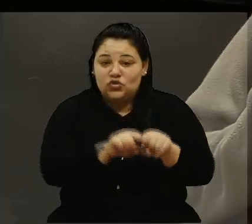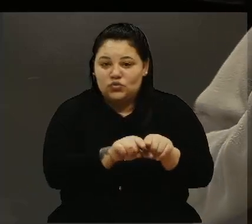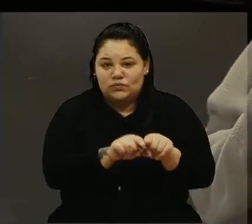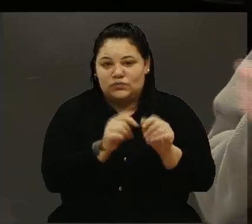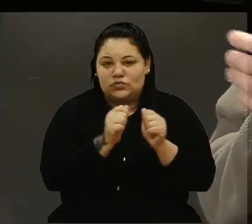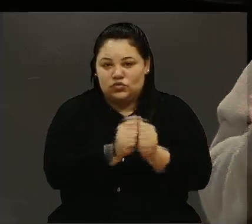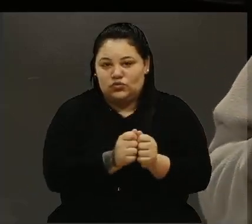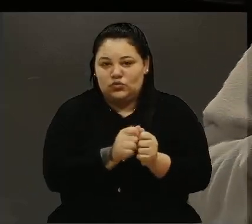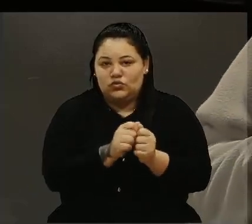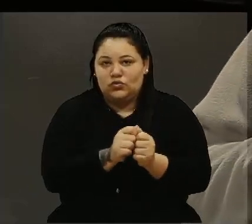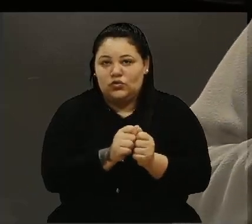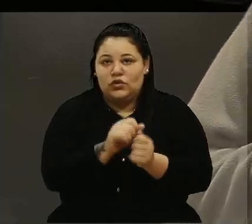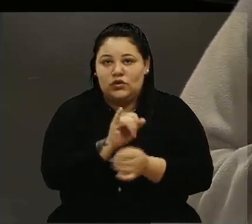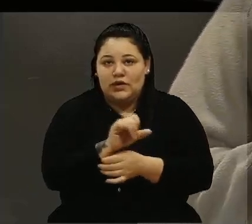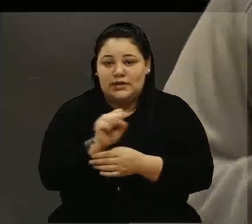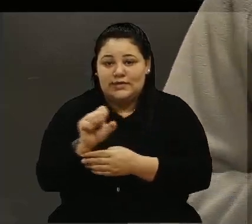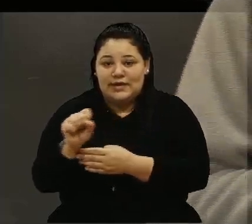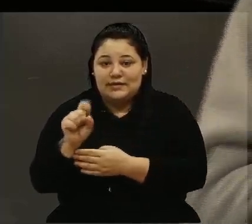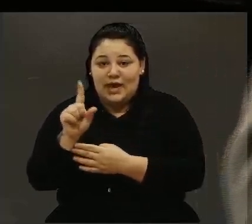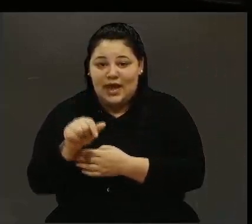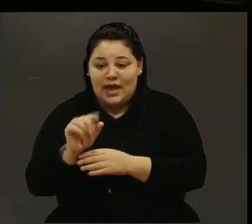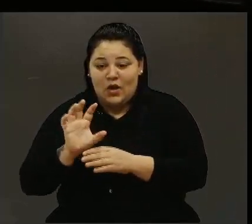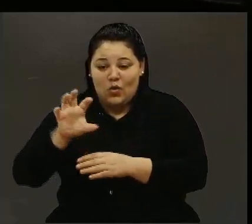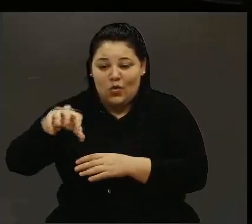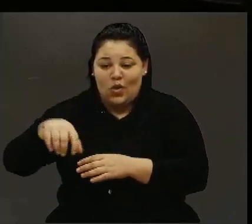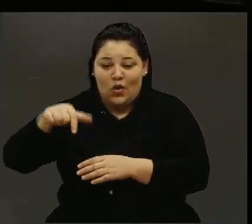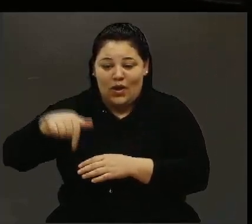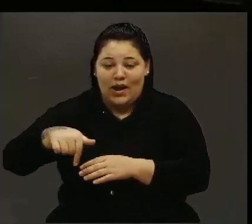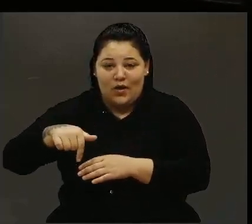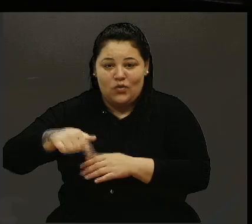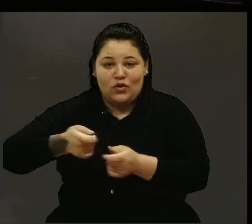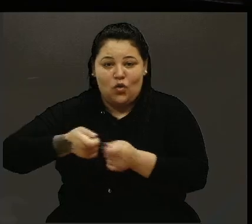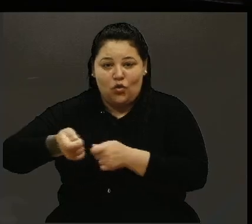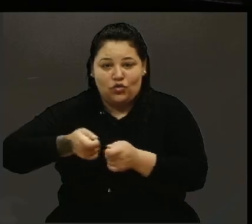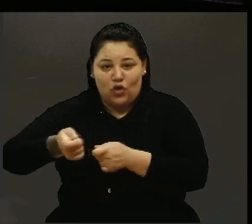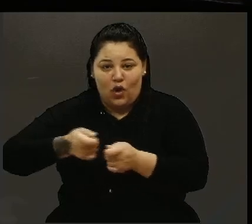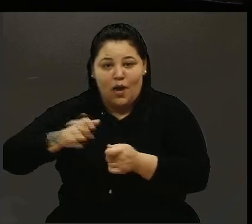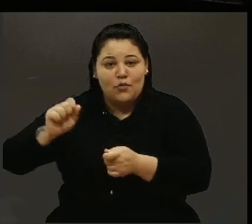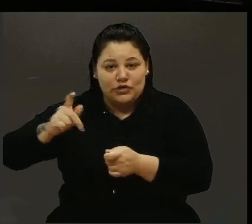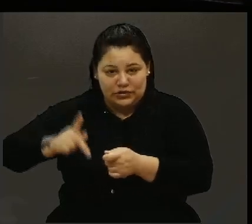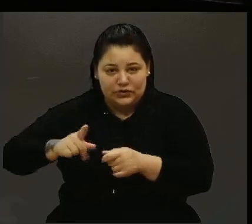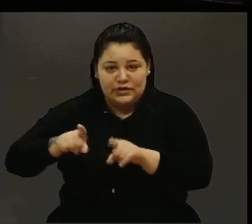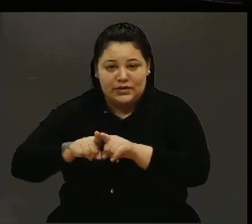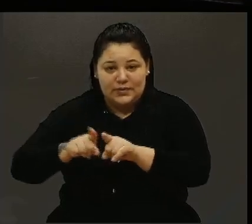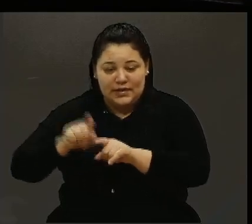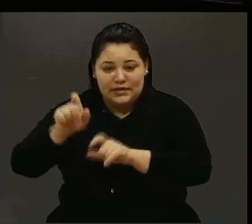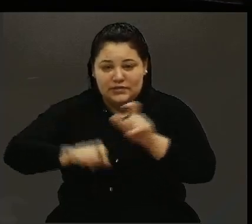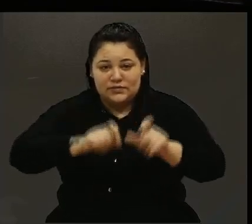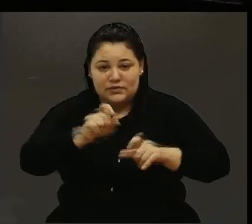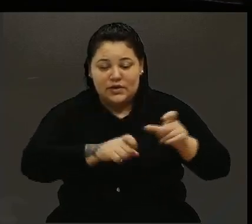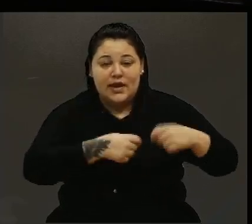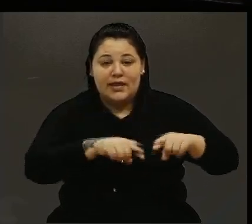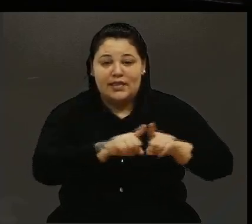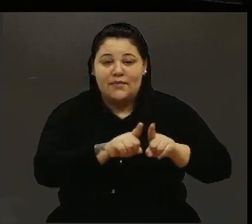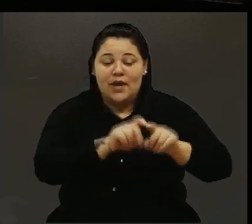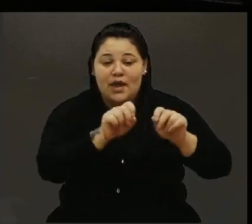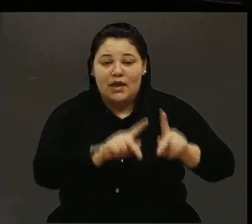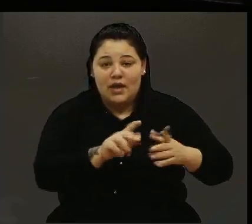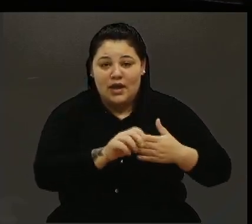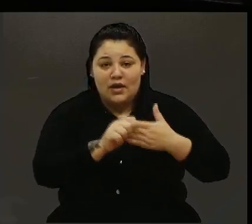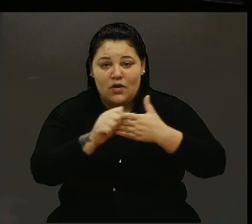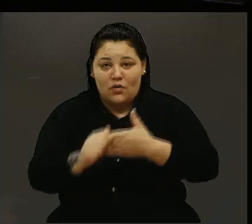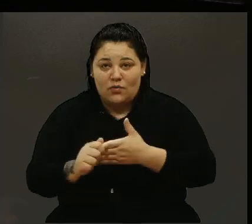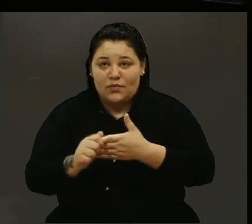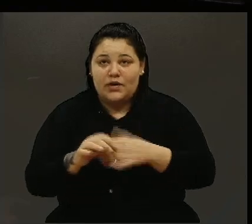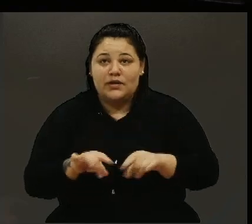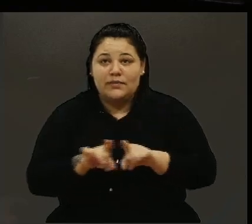O INSS é o órgão gestor tanto da avaliação da aposentadoria das pessoas, como é o órgão gestor da